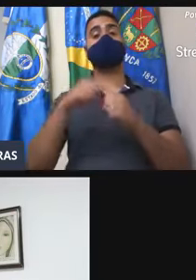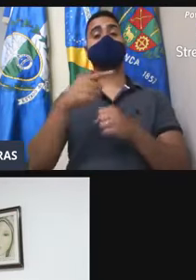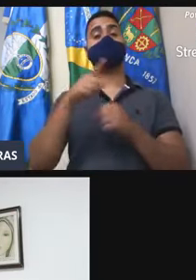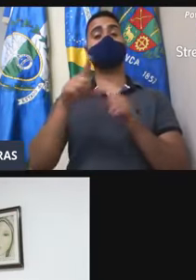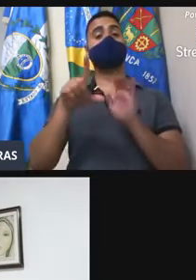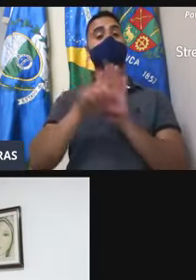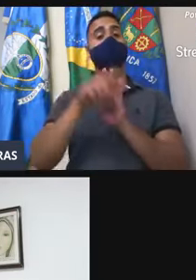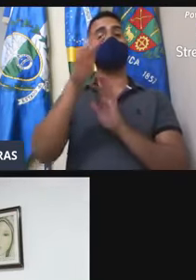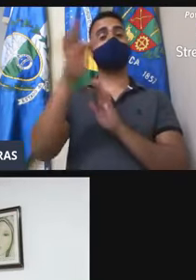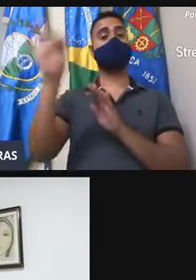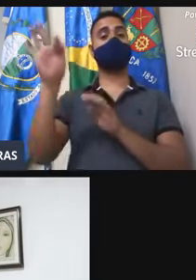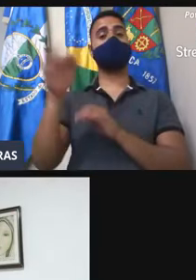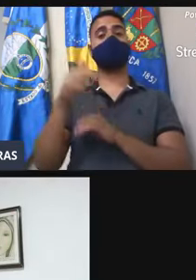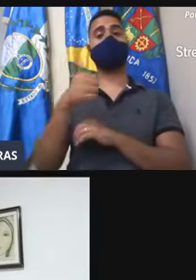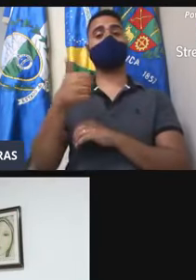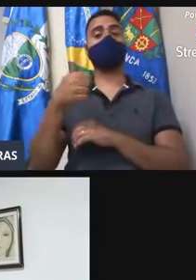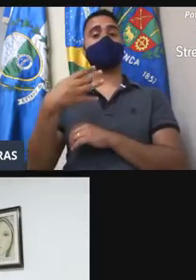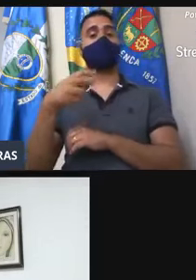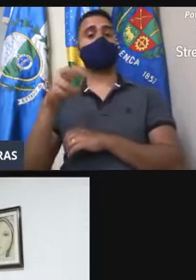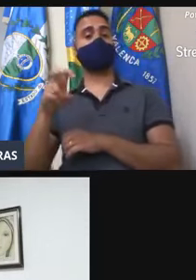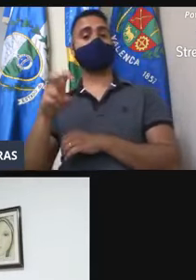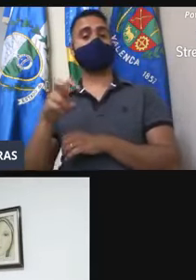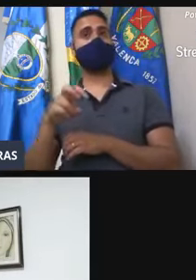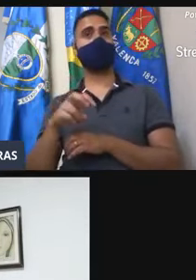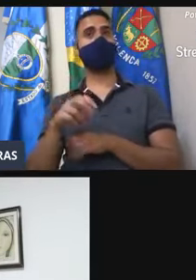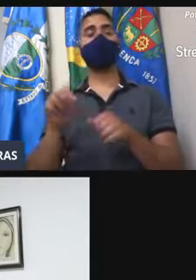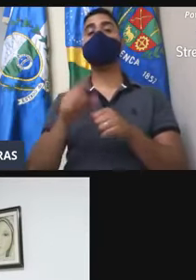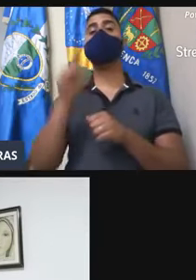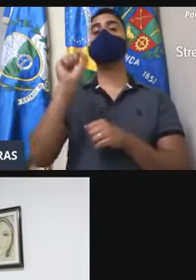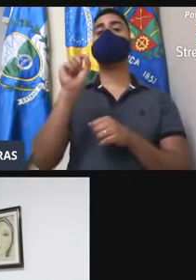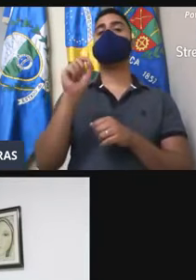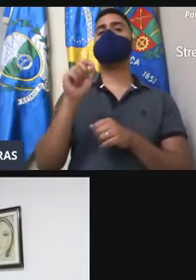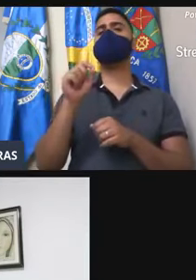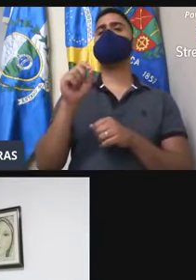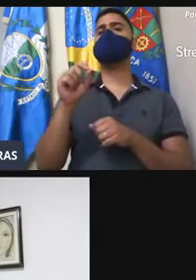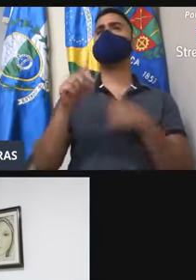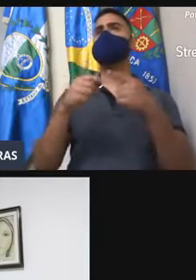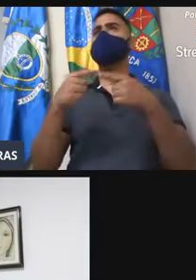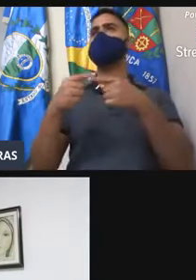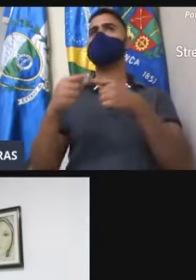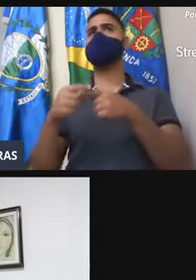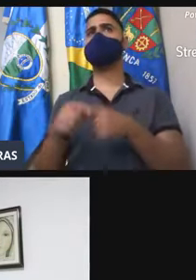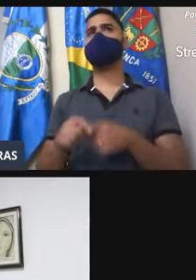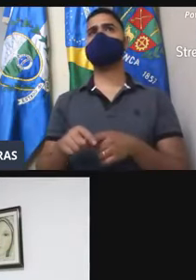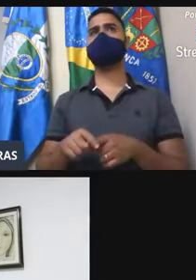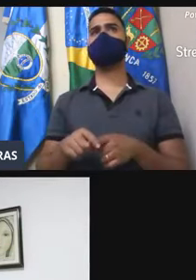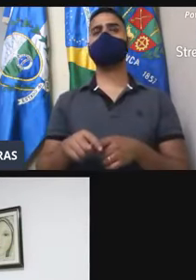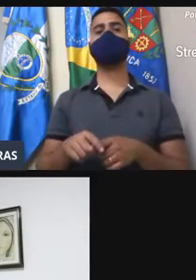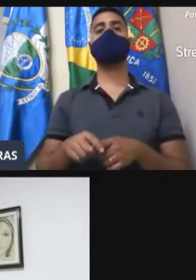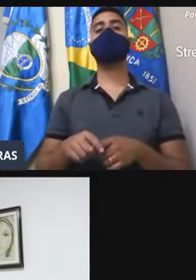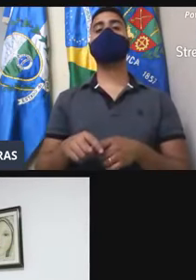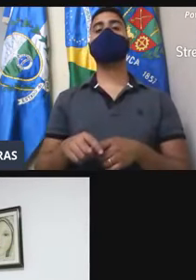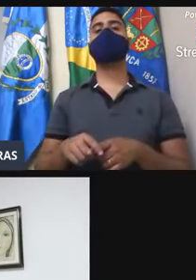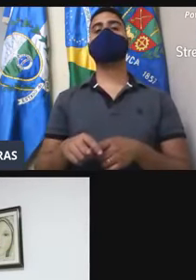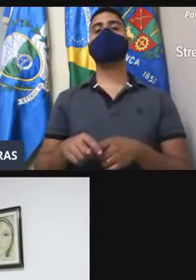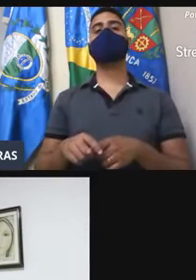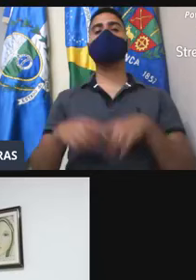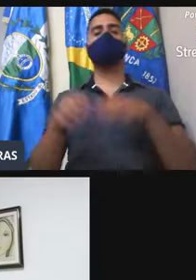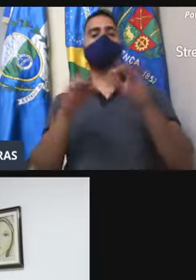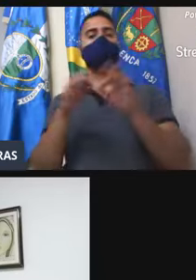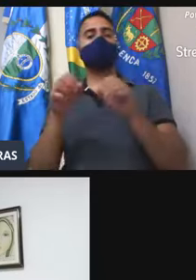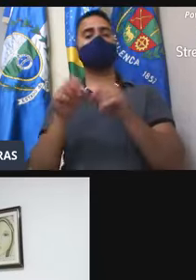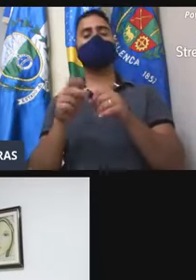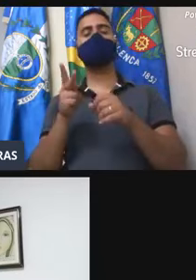Federal 11.11.445.07, que estabelece as diretrizes nacionais para o saneamento básico, no qual é definido que os planos serão